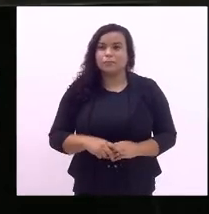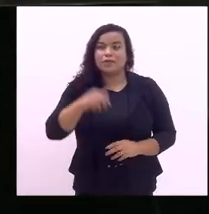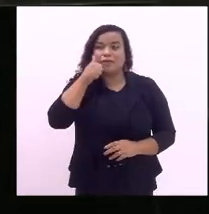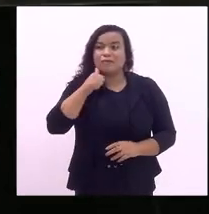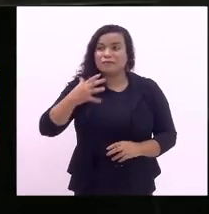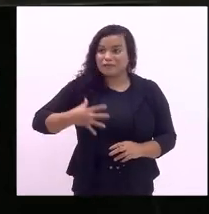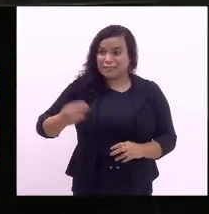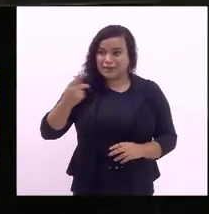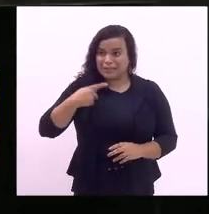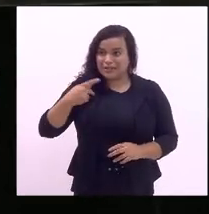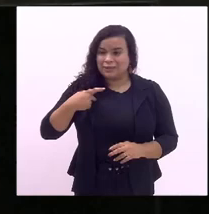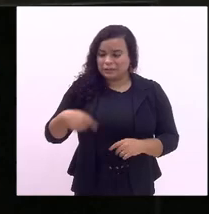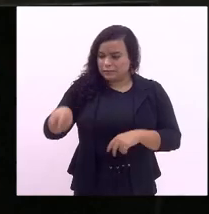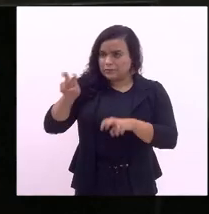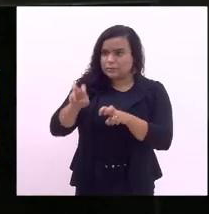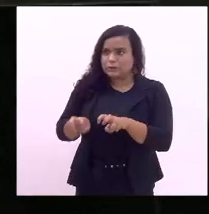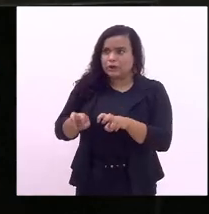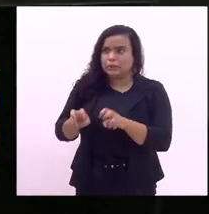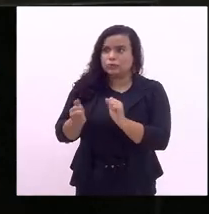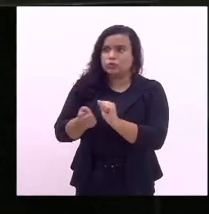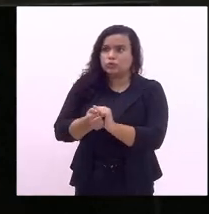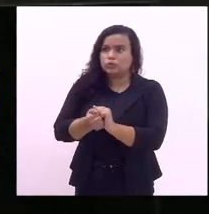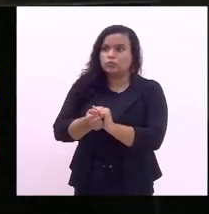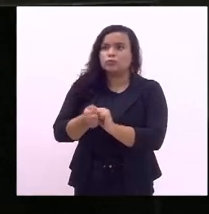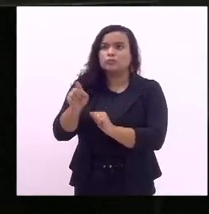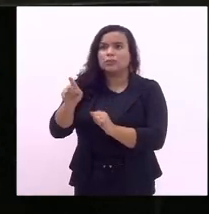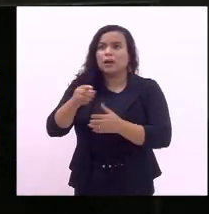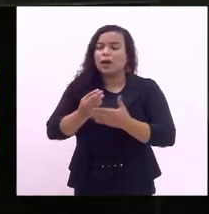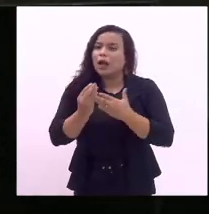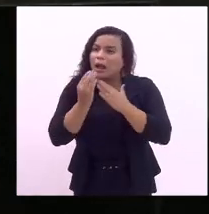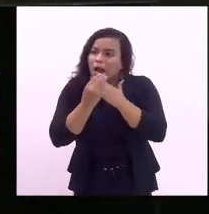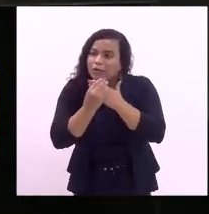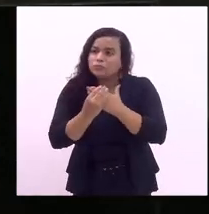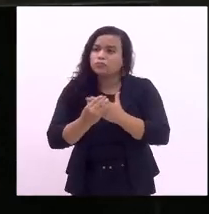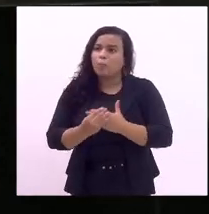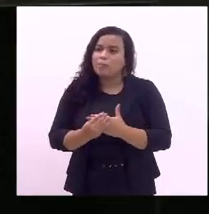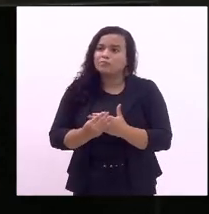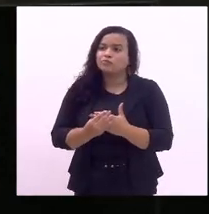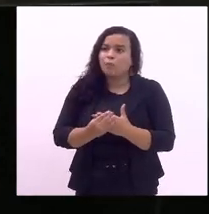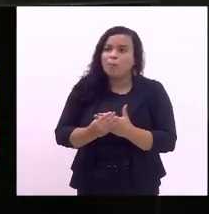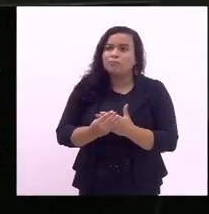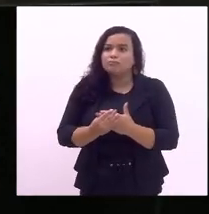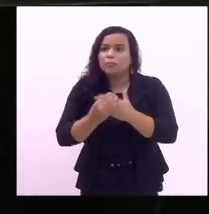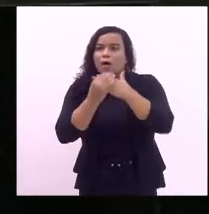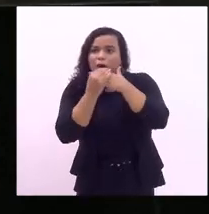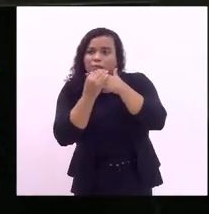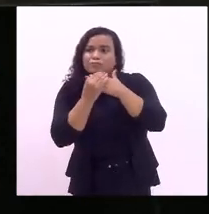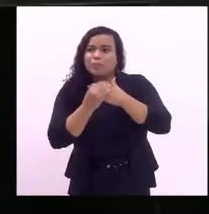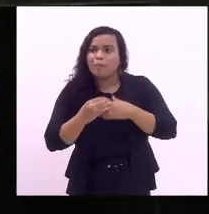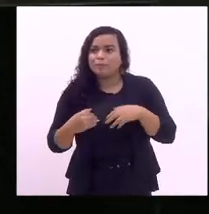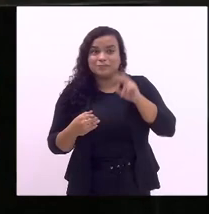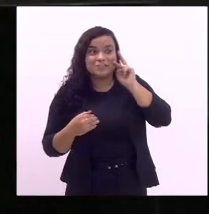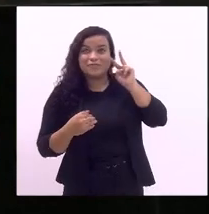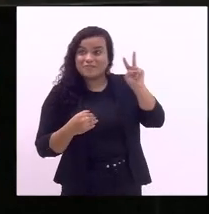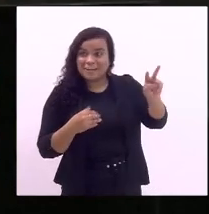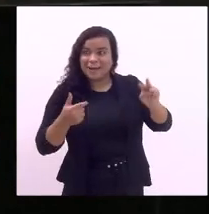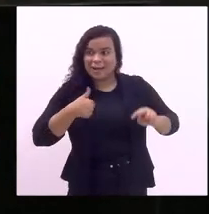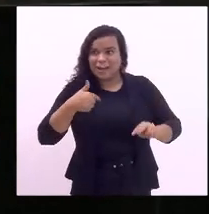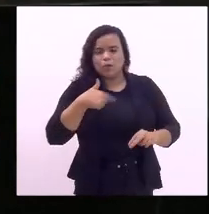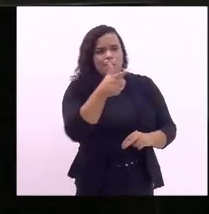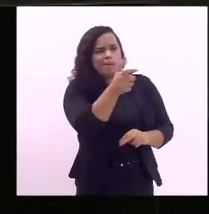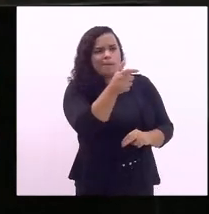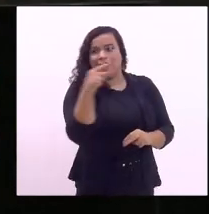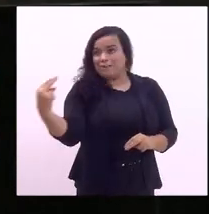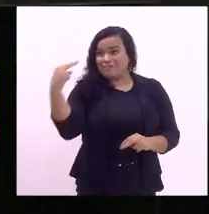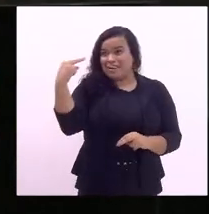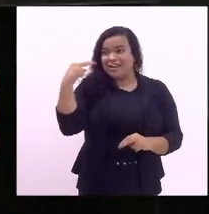filha estava sentada no lado de fora, lanchando, mas vibrando, vendo a mãe dela atirar. Porque, para mim, falar